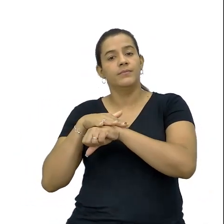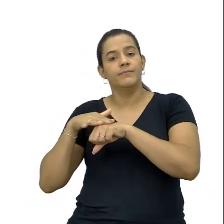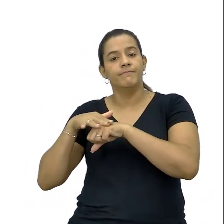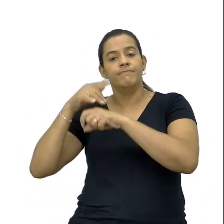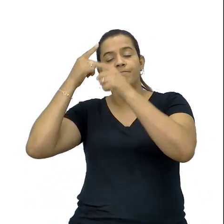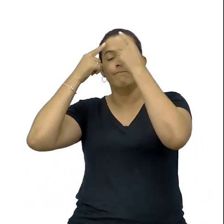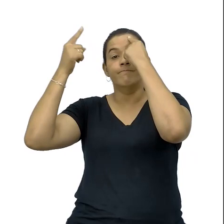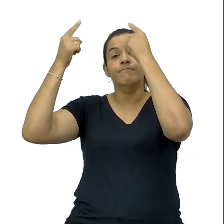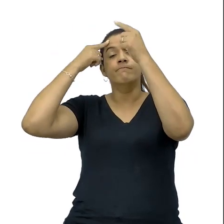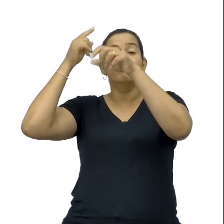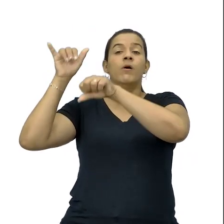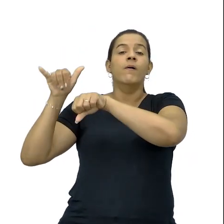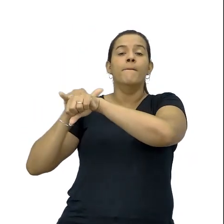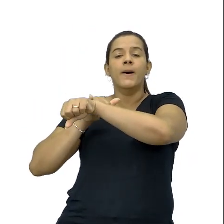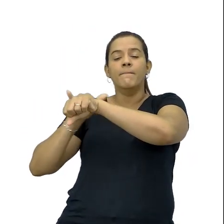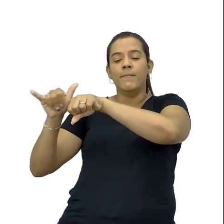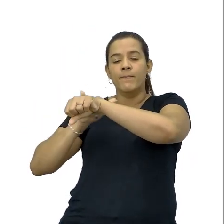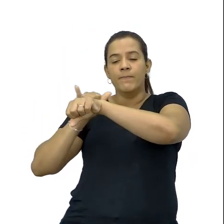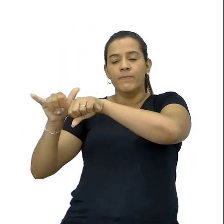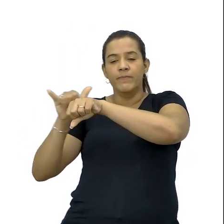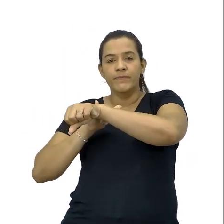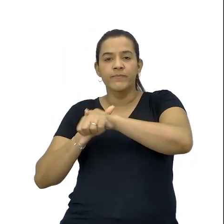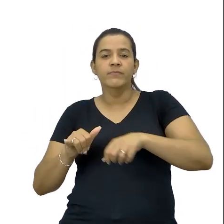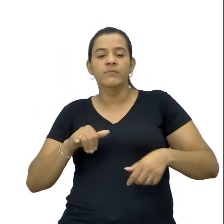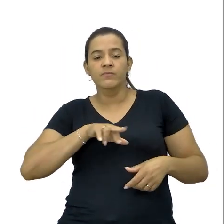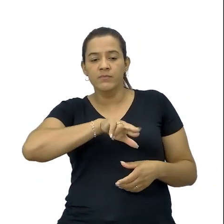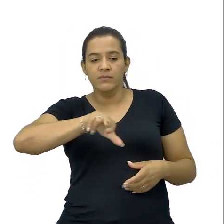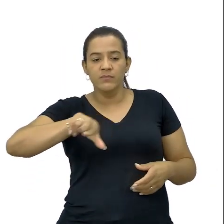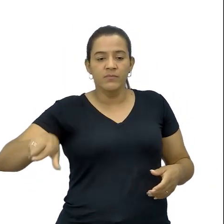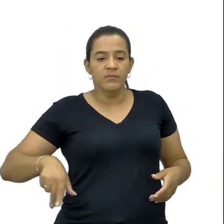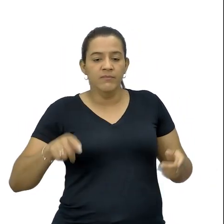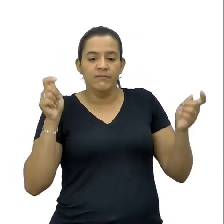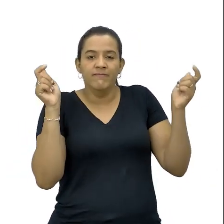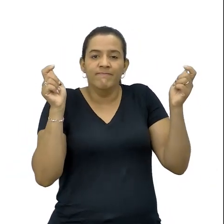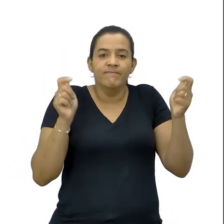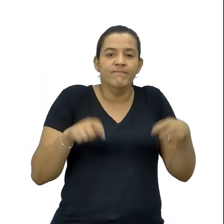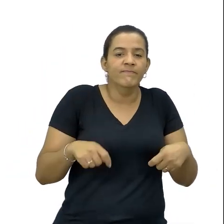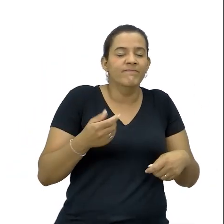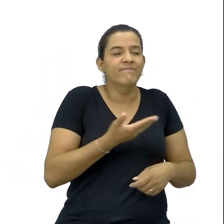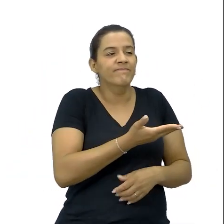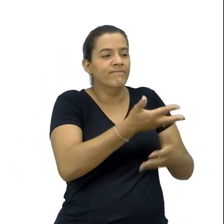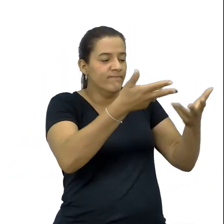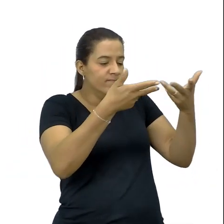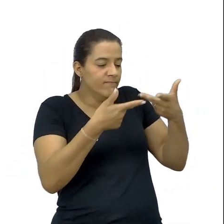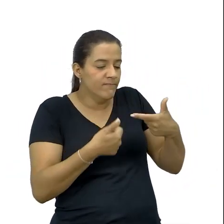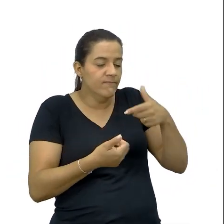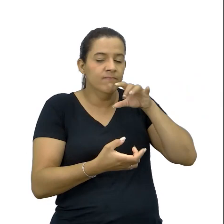as estratégias de resolução, né? Receber os estudantes os